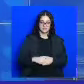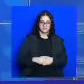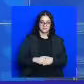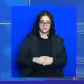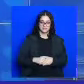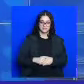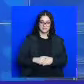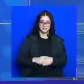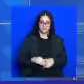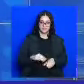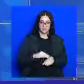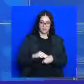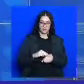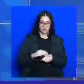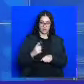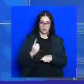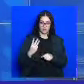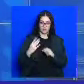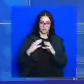Marrom 14.